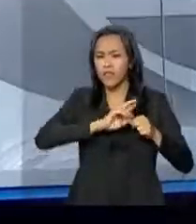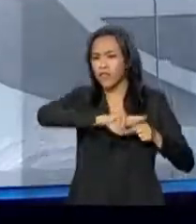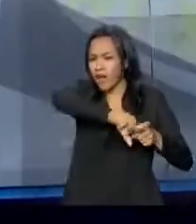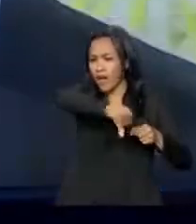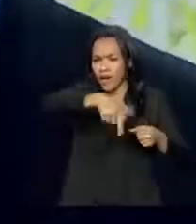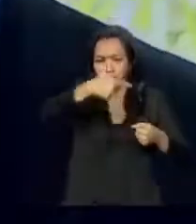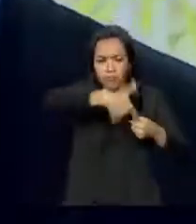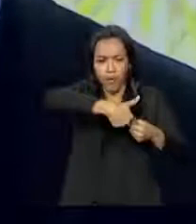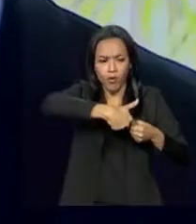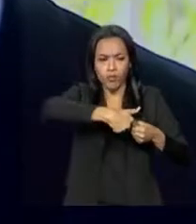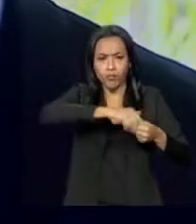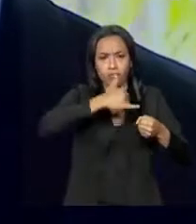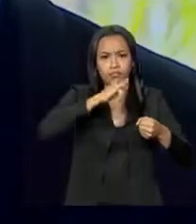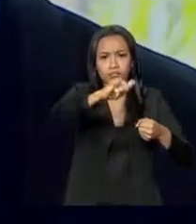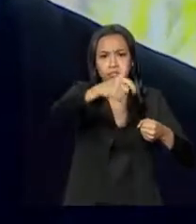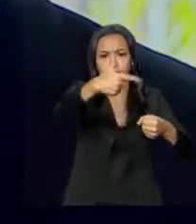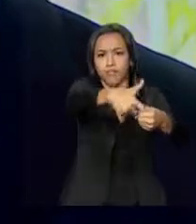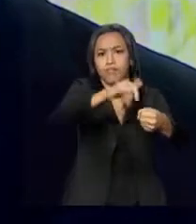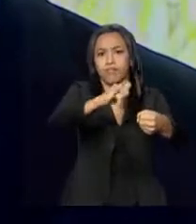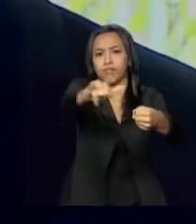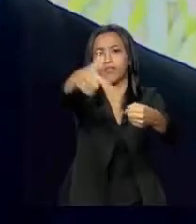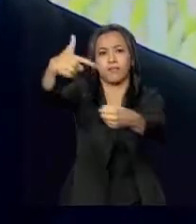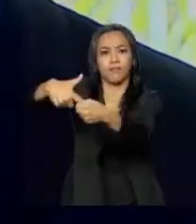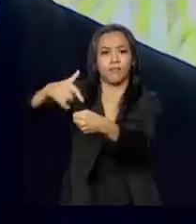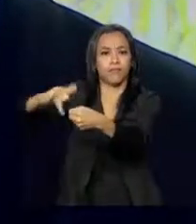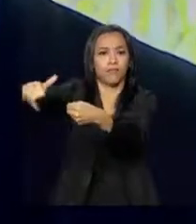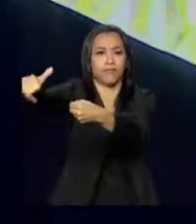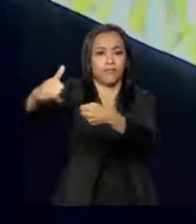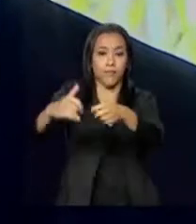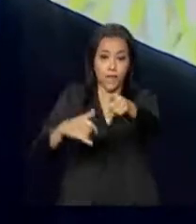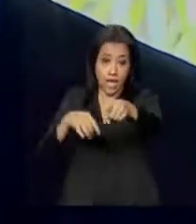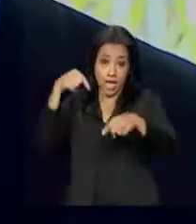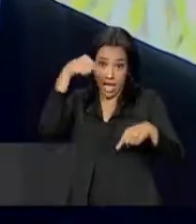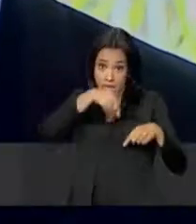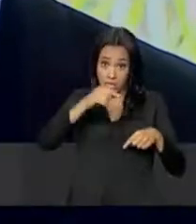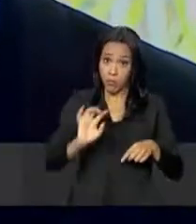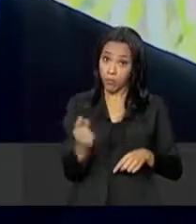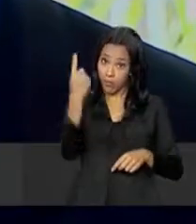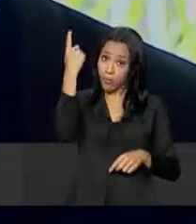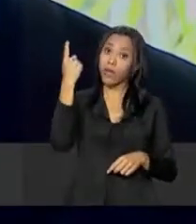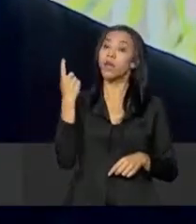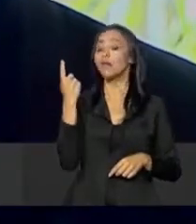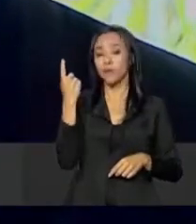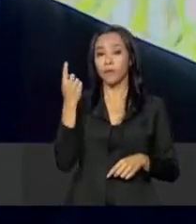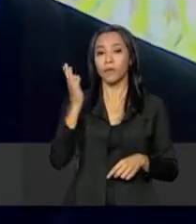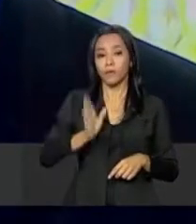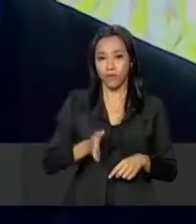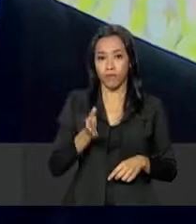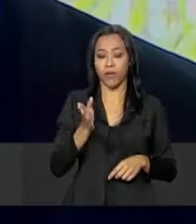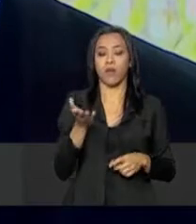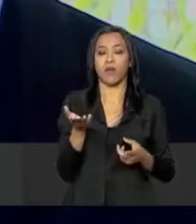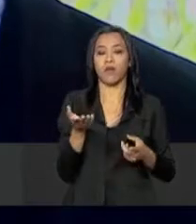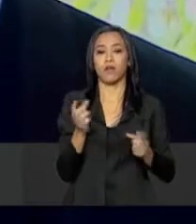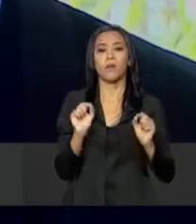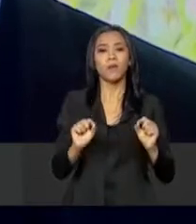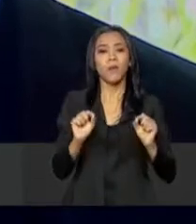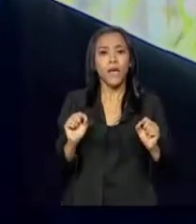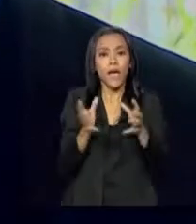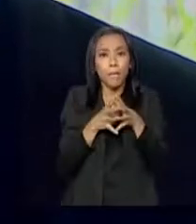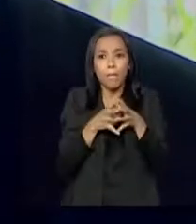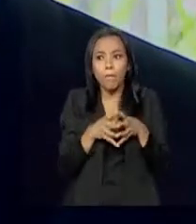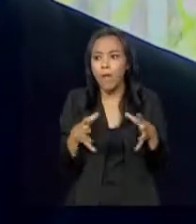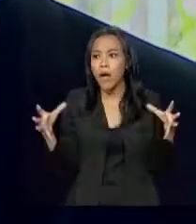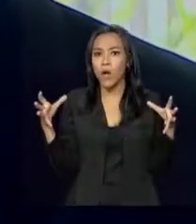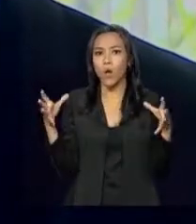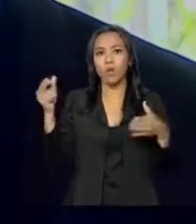no estado. A rodovia 277 é a primeira da América Latina desse porte, de 730 quilômetros. A maior eletrovia